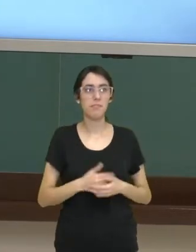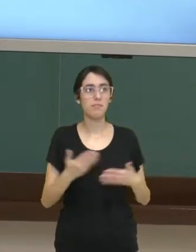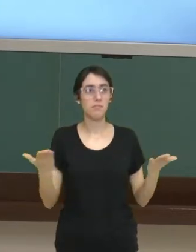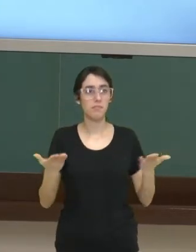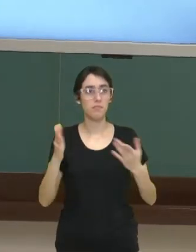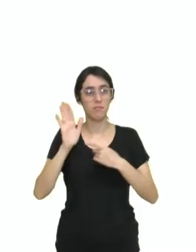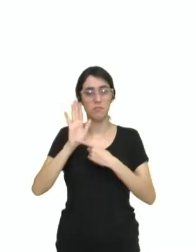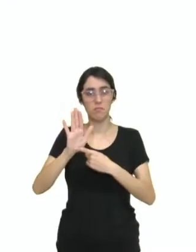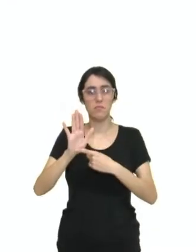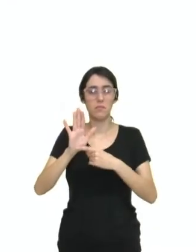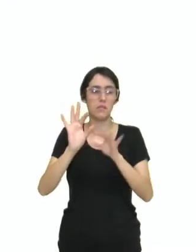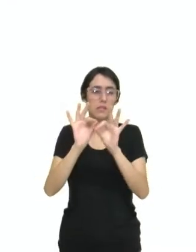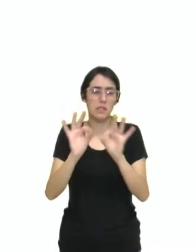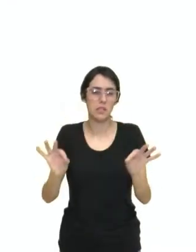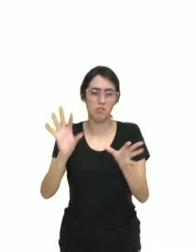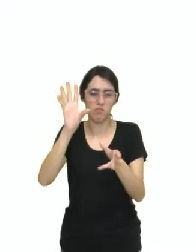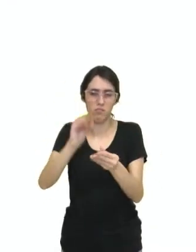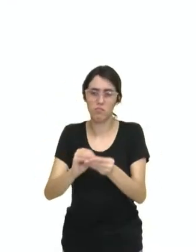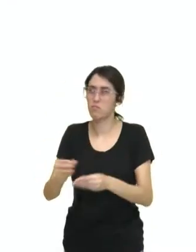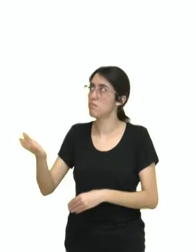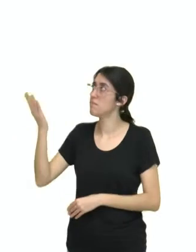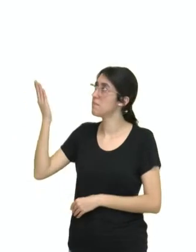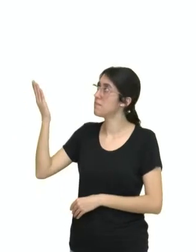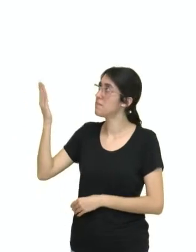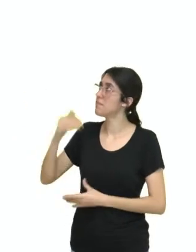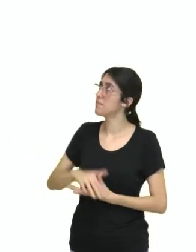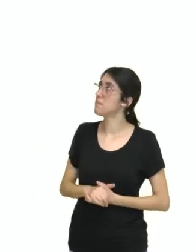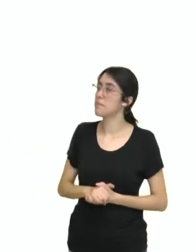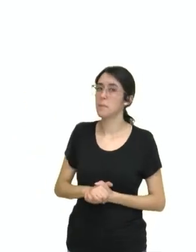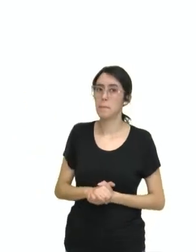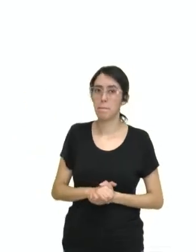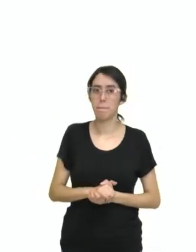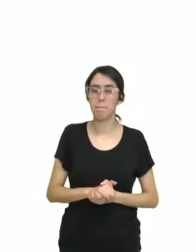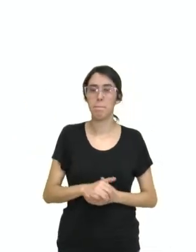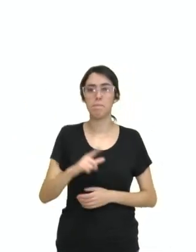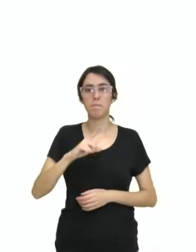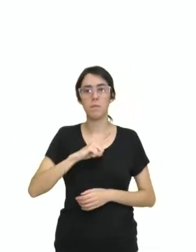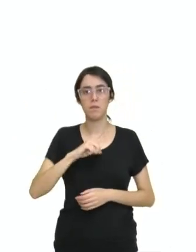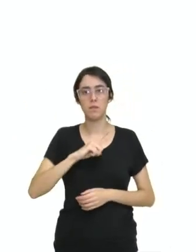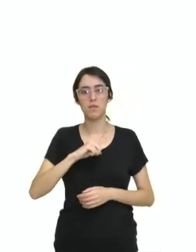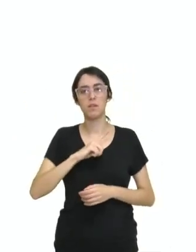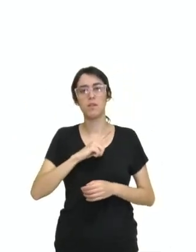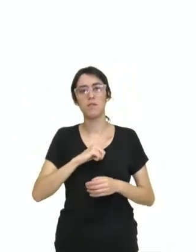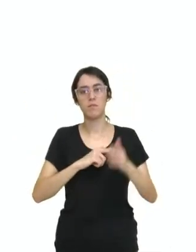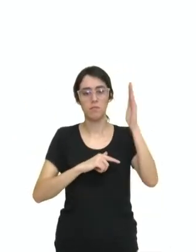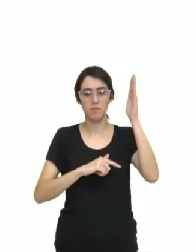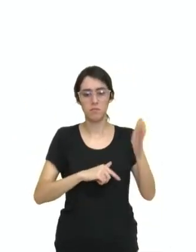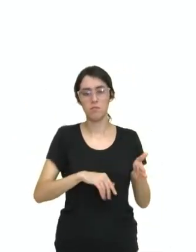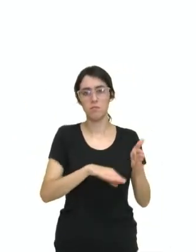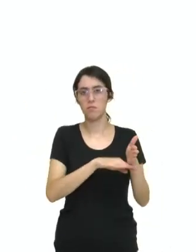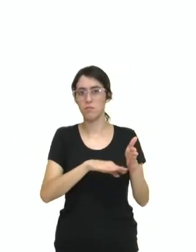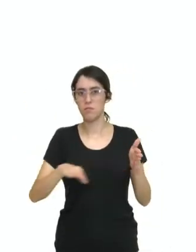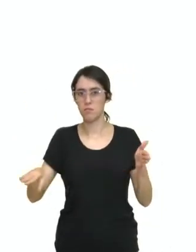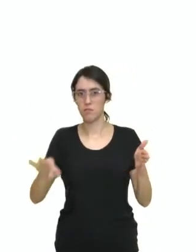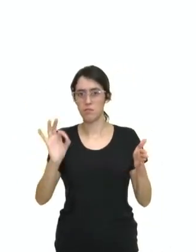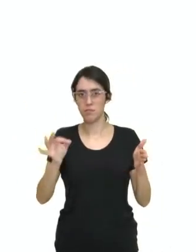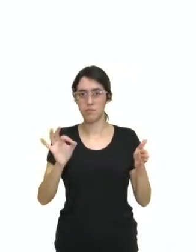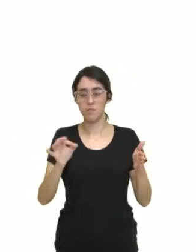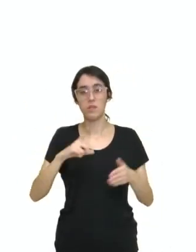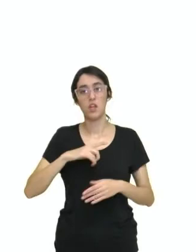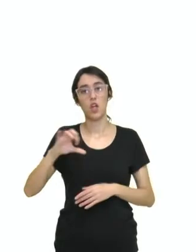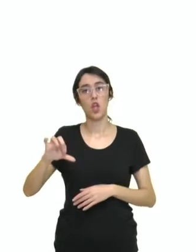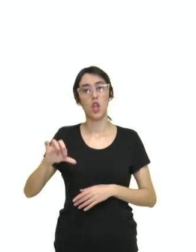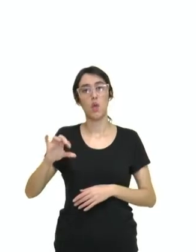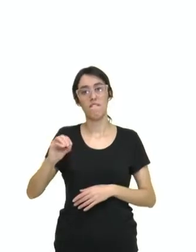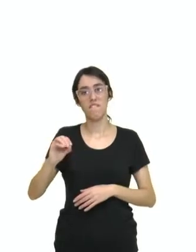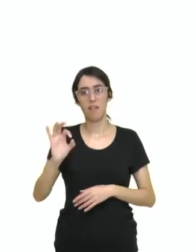coloquei uma simplificação exatamente dos 2 eixos, né? Os eixos são ortogonais, ou seja, eles formam 90 graus